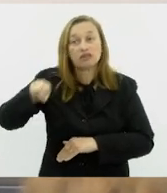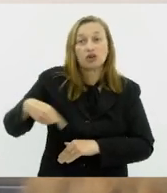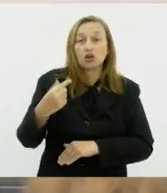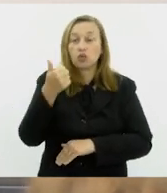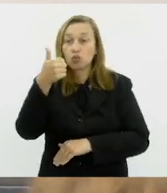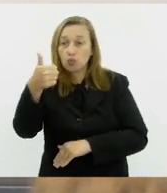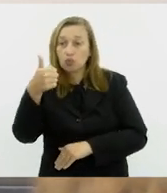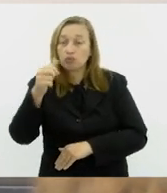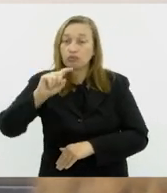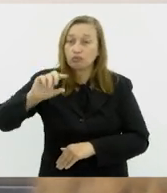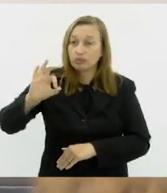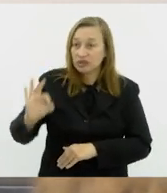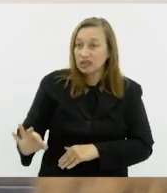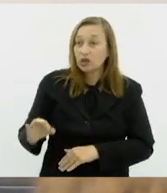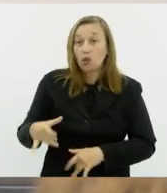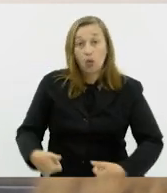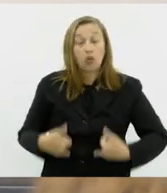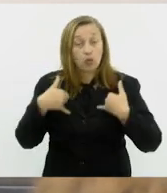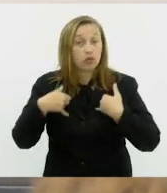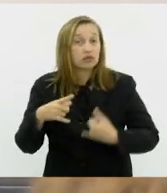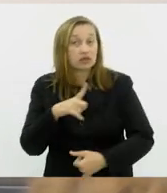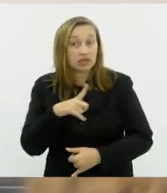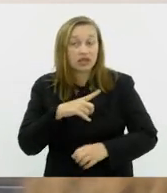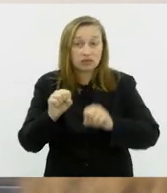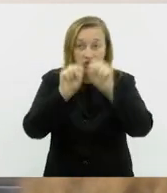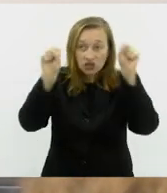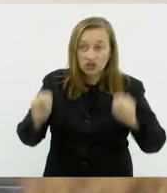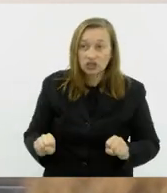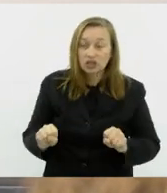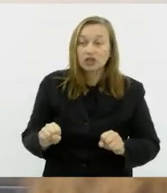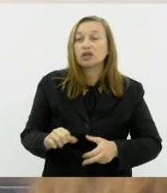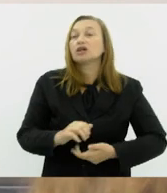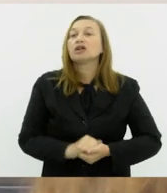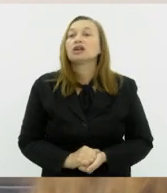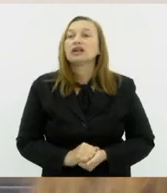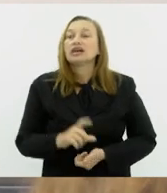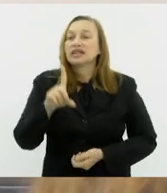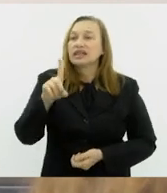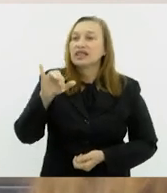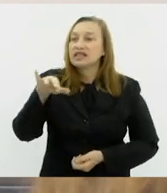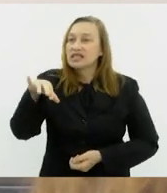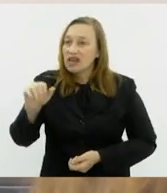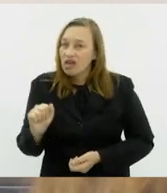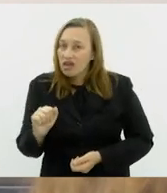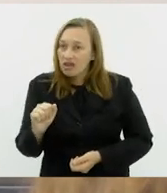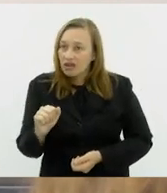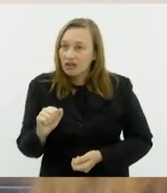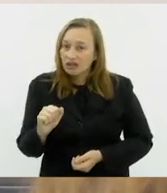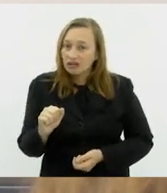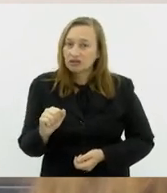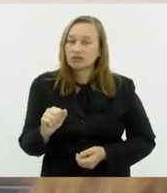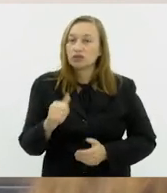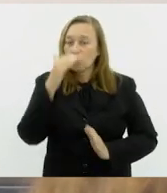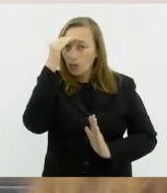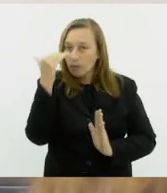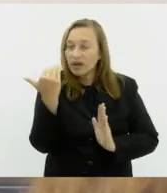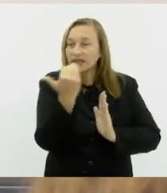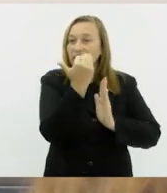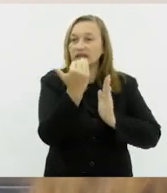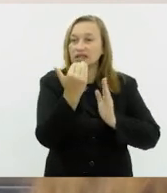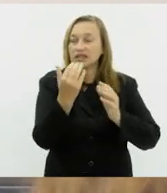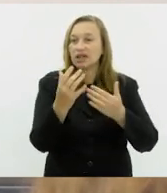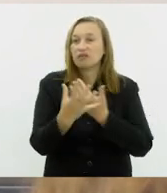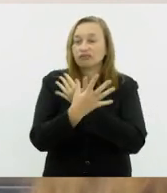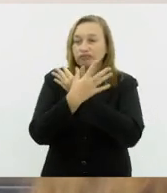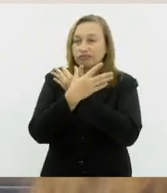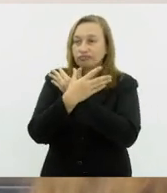desse sistema. O Departamento de Controle de Espaço Aéreo, ou DSEA, é uma organização subordinada à Força Aérea Brasileira, é responsável por